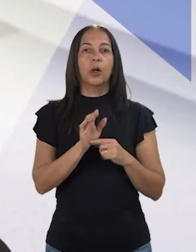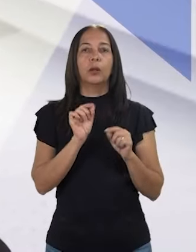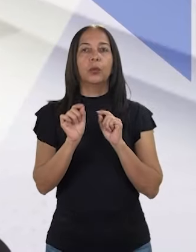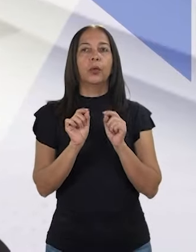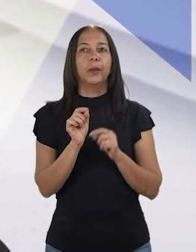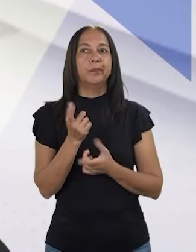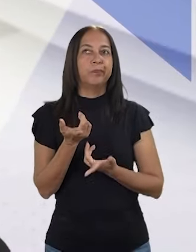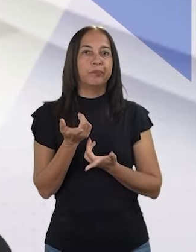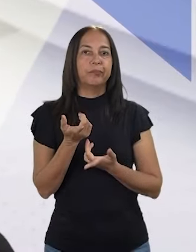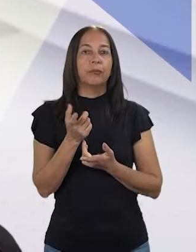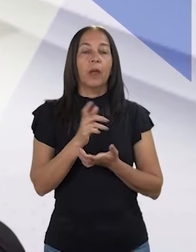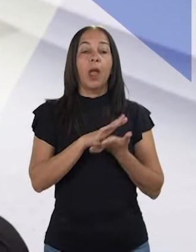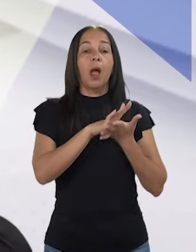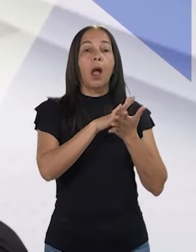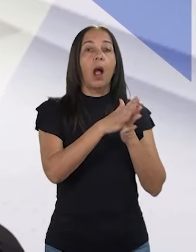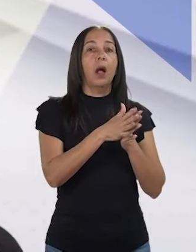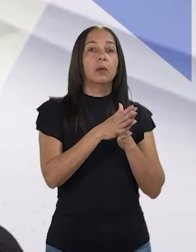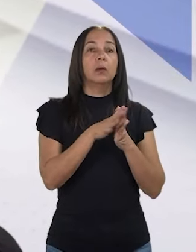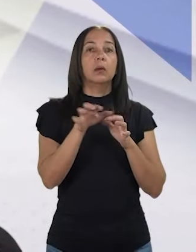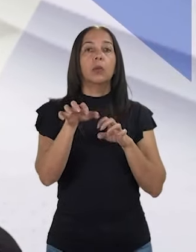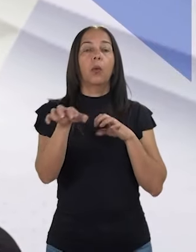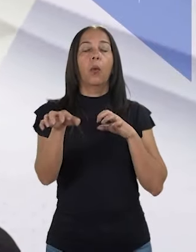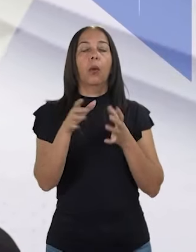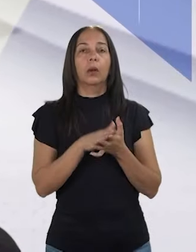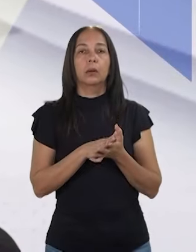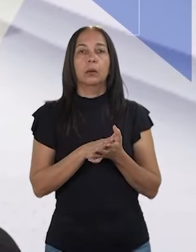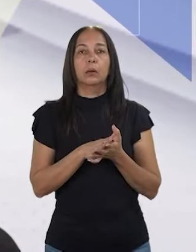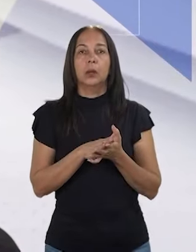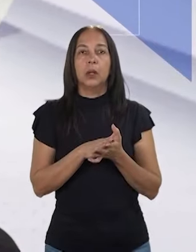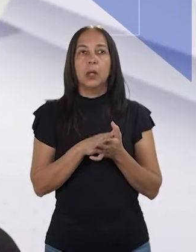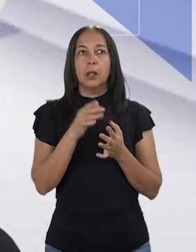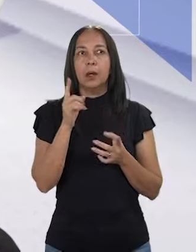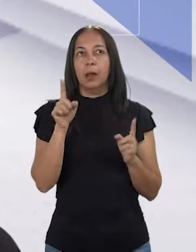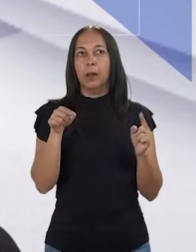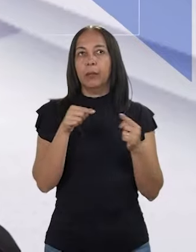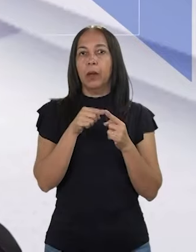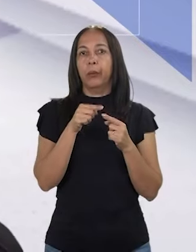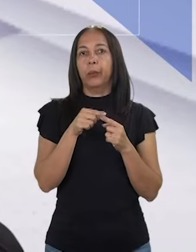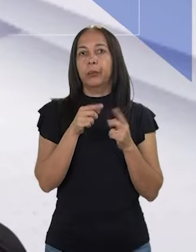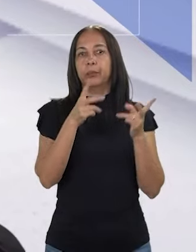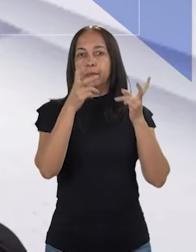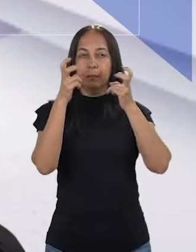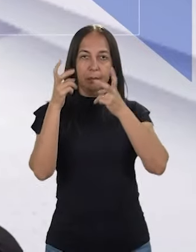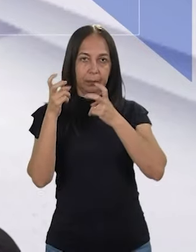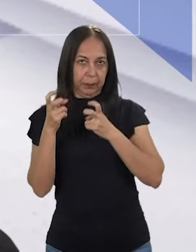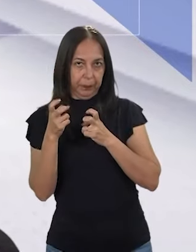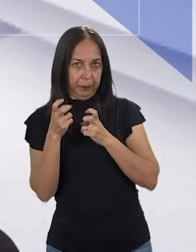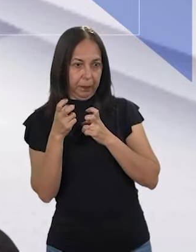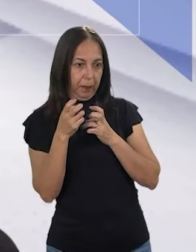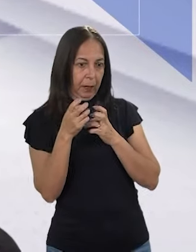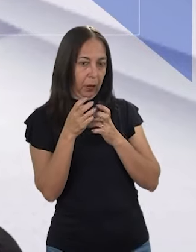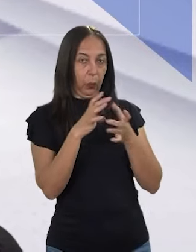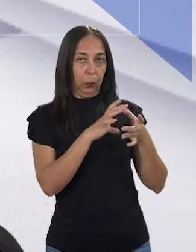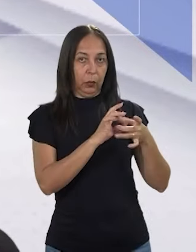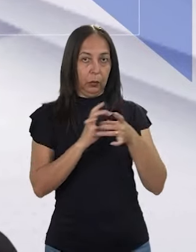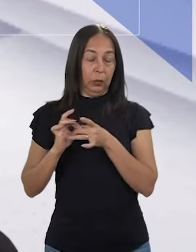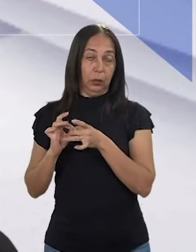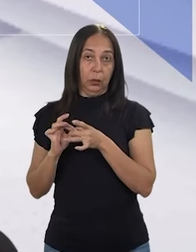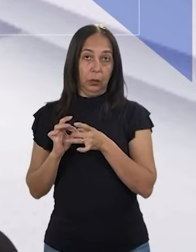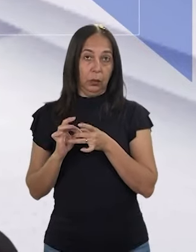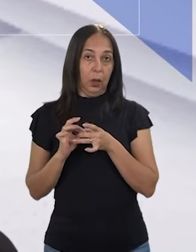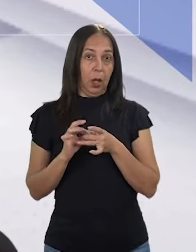como racismo online né que se expressam muito do ponto de vista textual né então eram